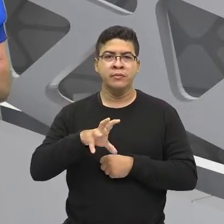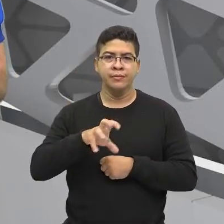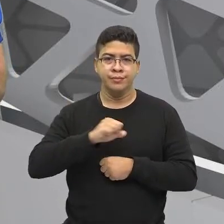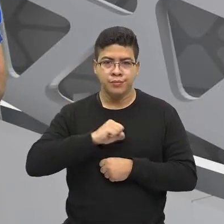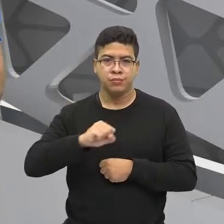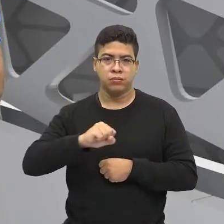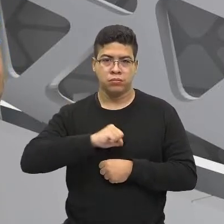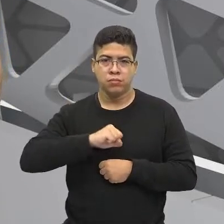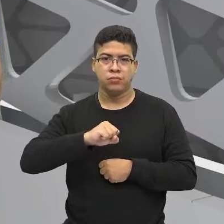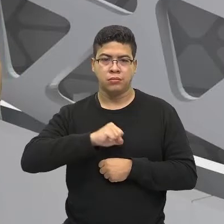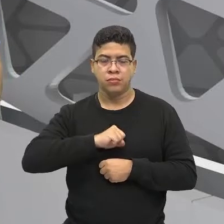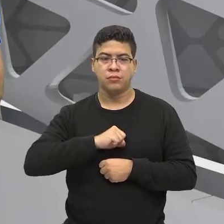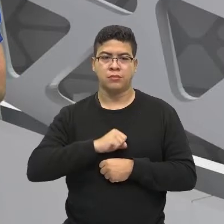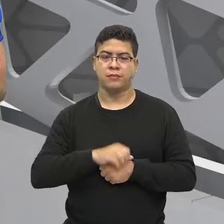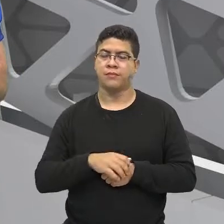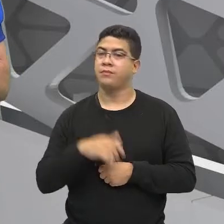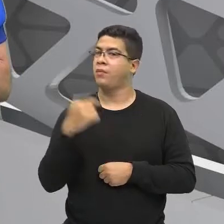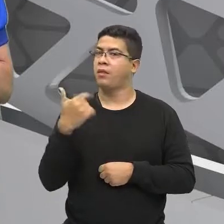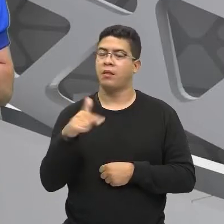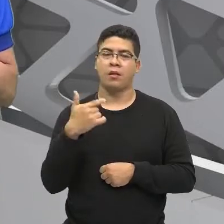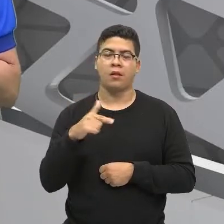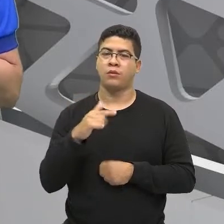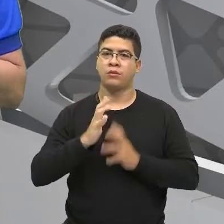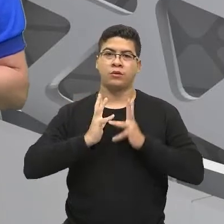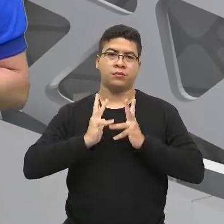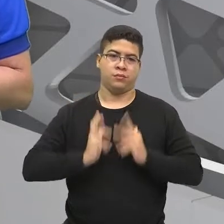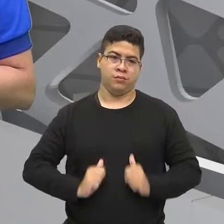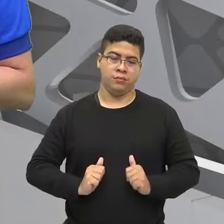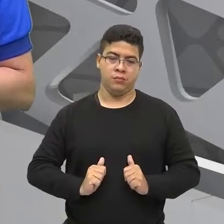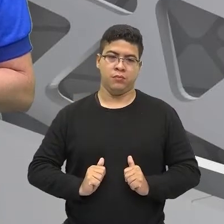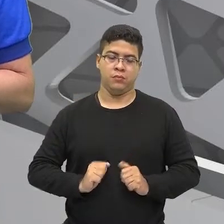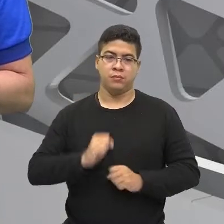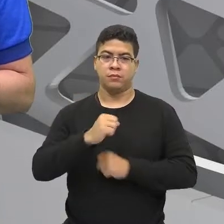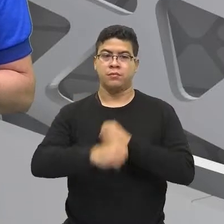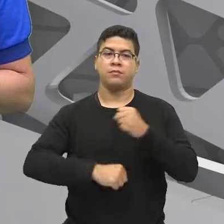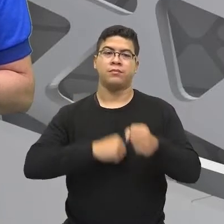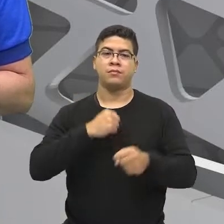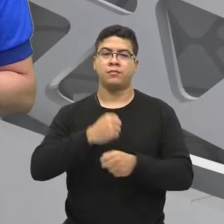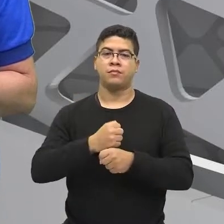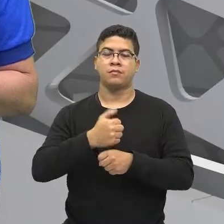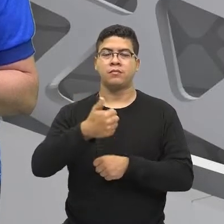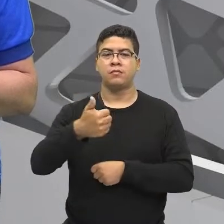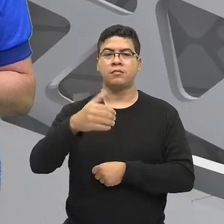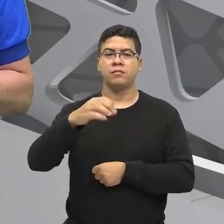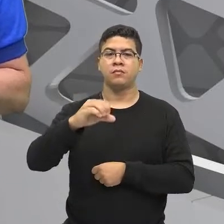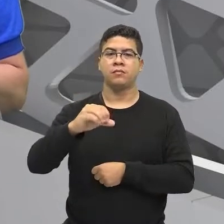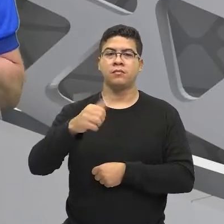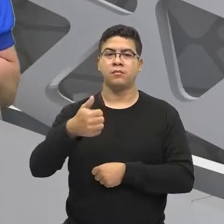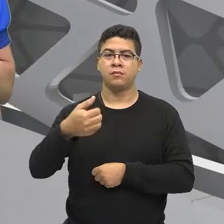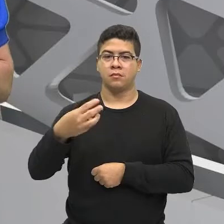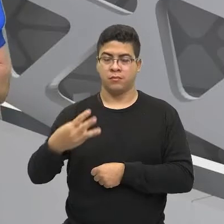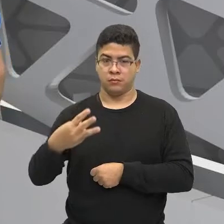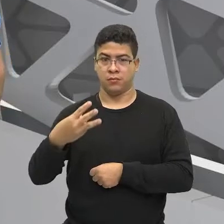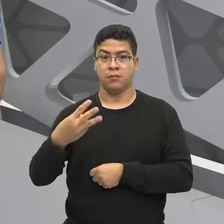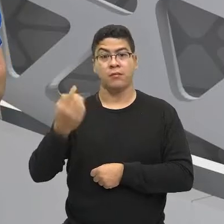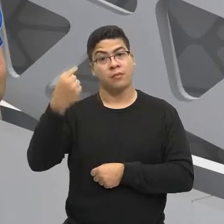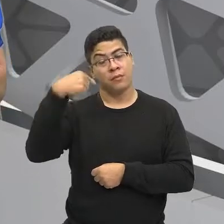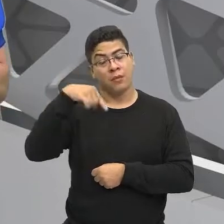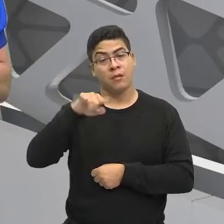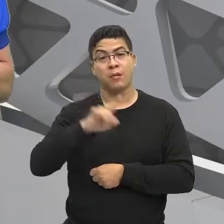praticamente cura, né? Então, em 1913, foi tratar-se em um sanatório na